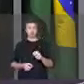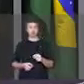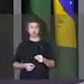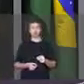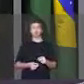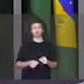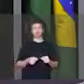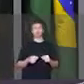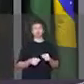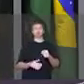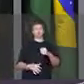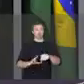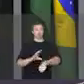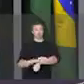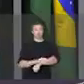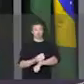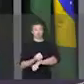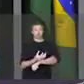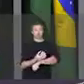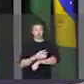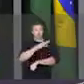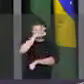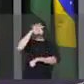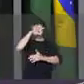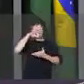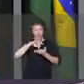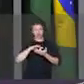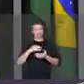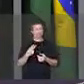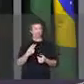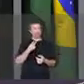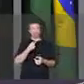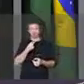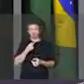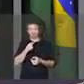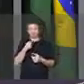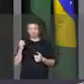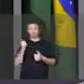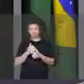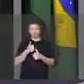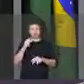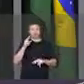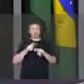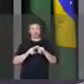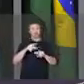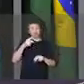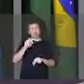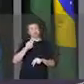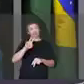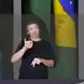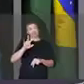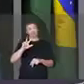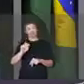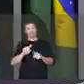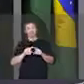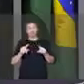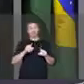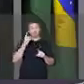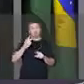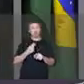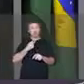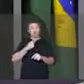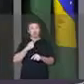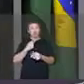de tornozeleira. Essa medida cautelar visa substituir uma prisão preventiva. Mas como deputados não podem ser